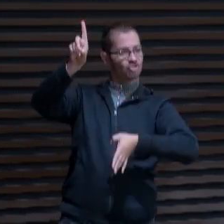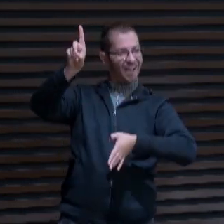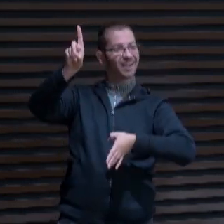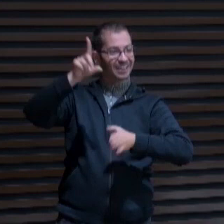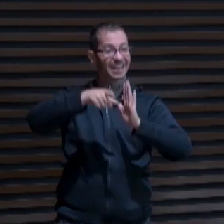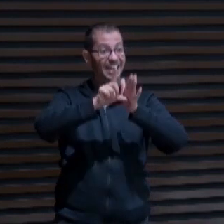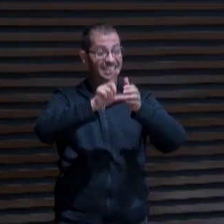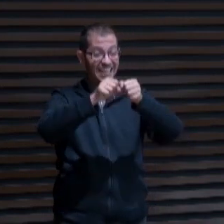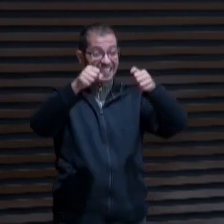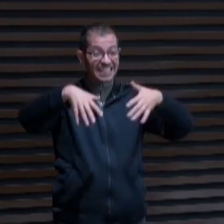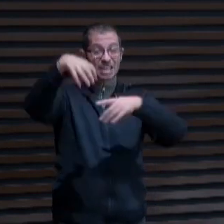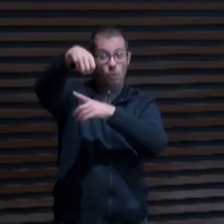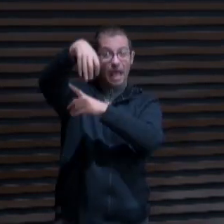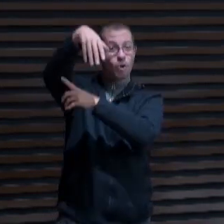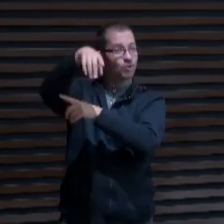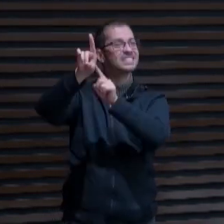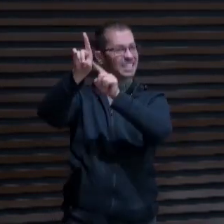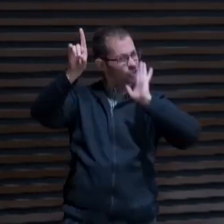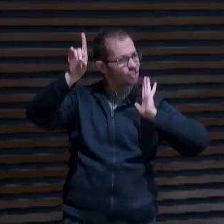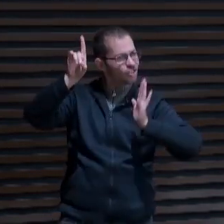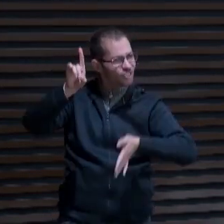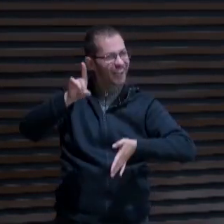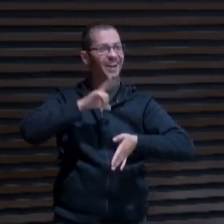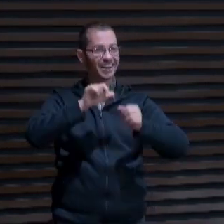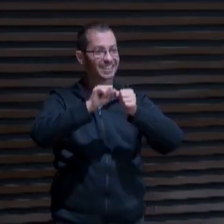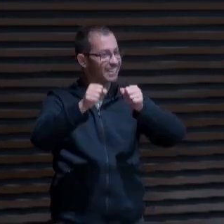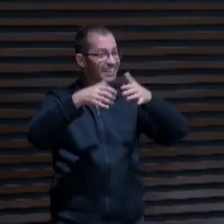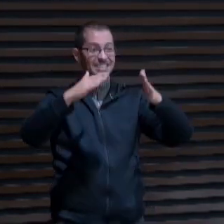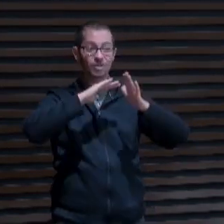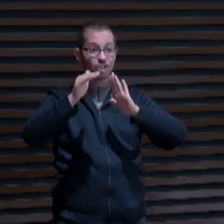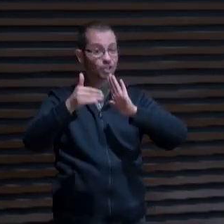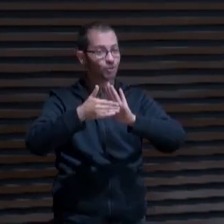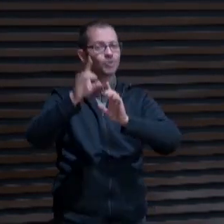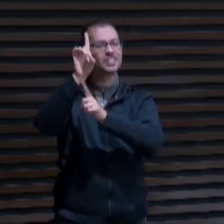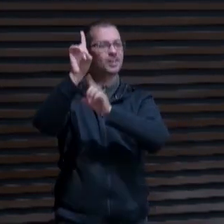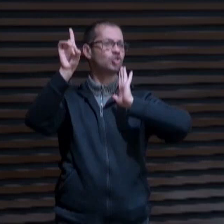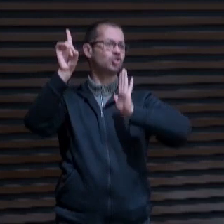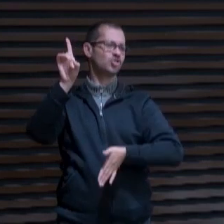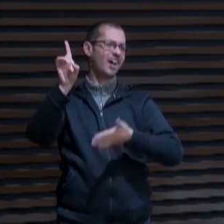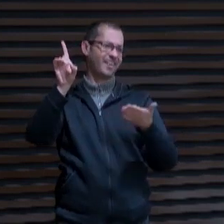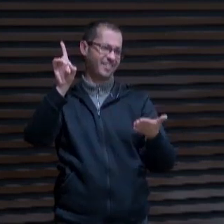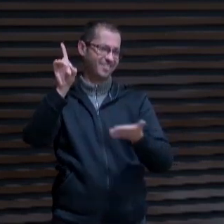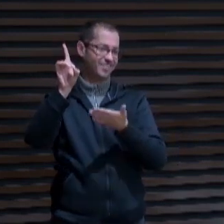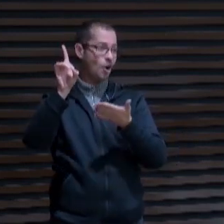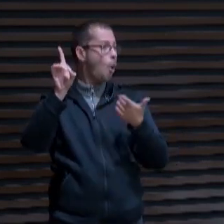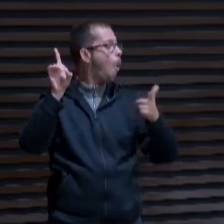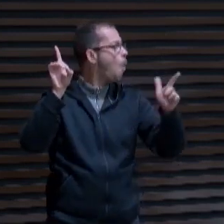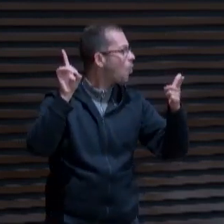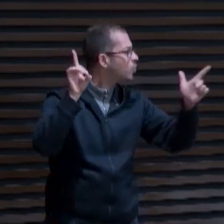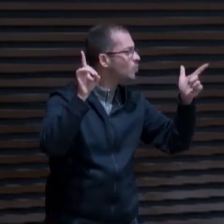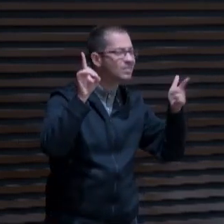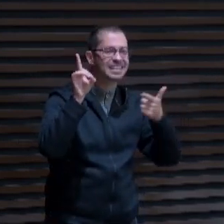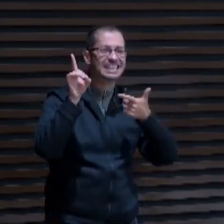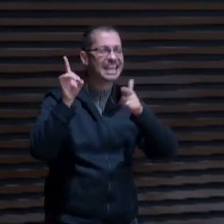mãos. Agindo eu, quem o impedirá? Este é o nosso Deus. Ele diz também no